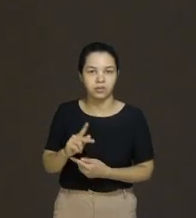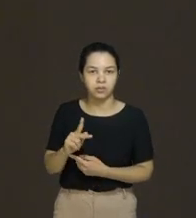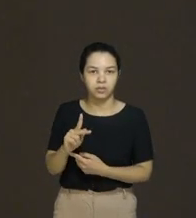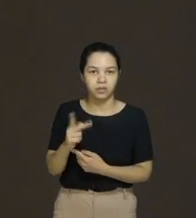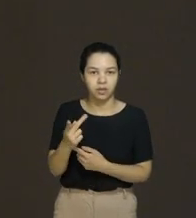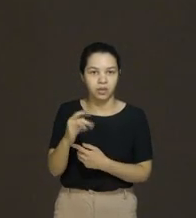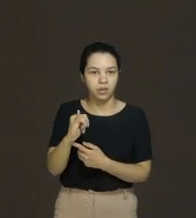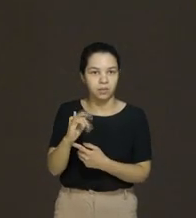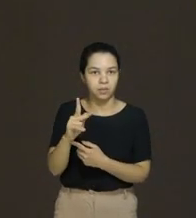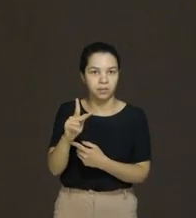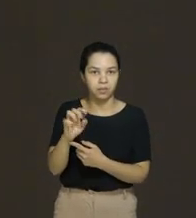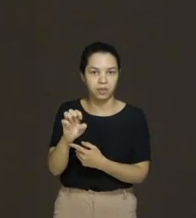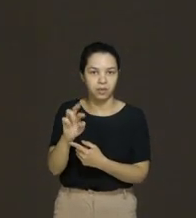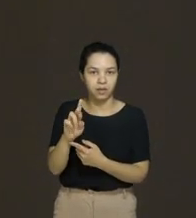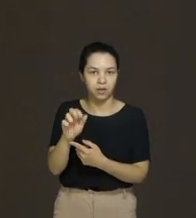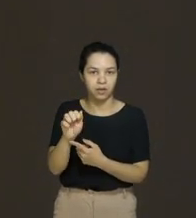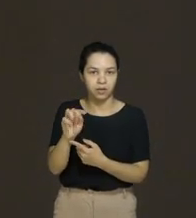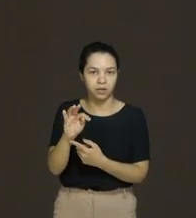Marchesny.